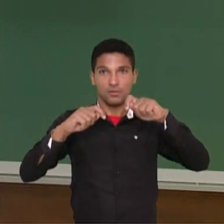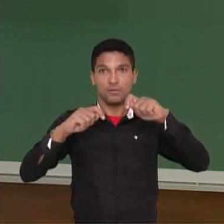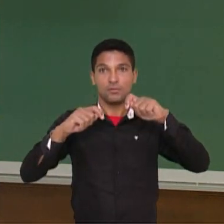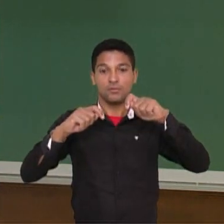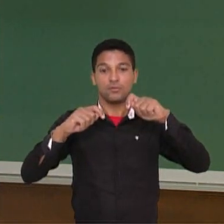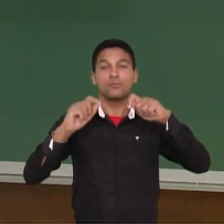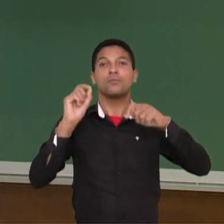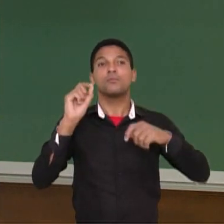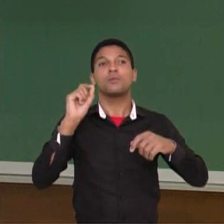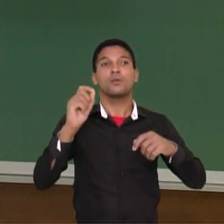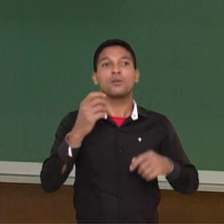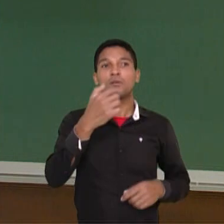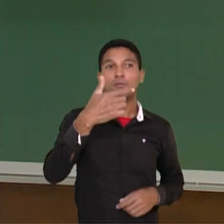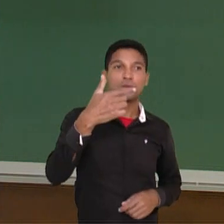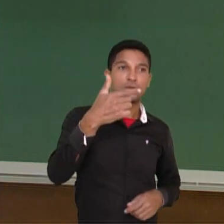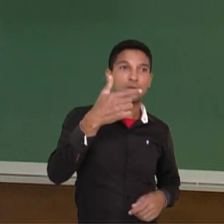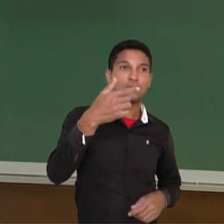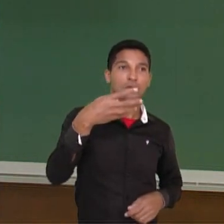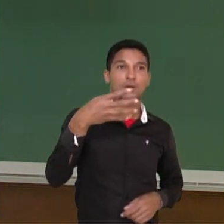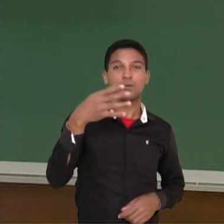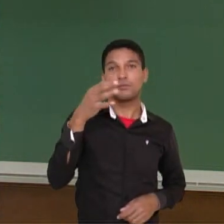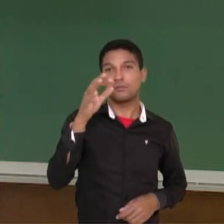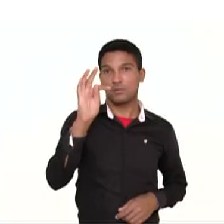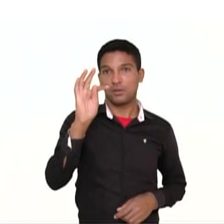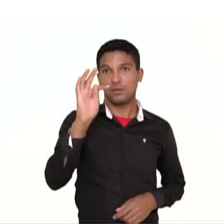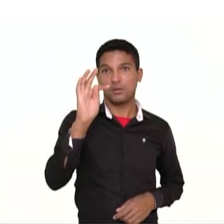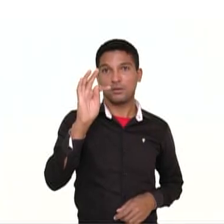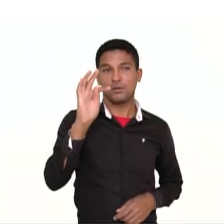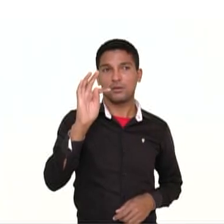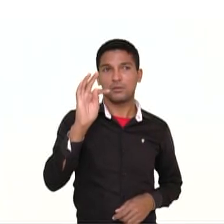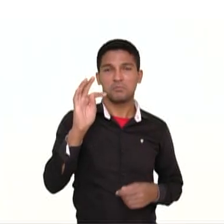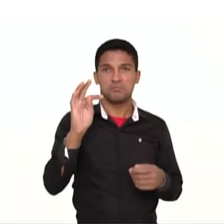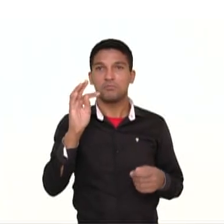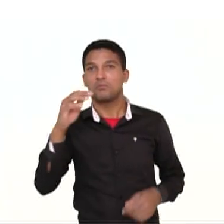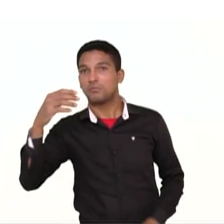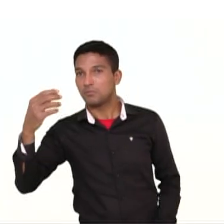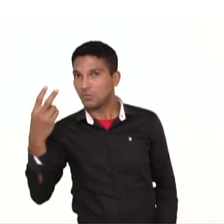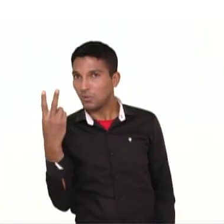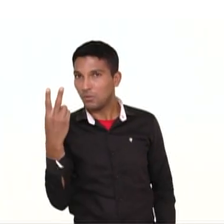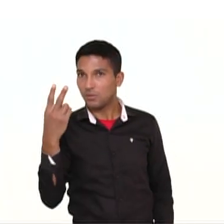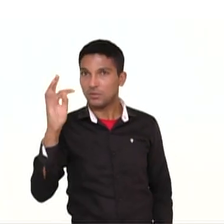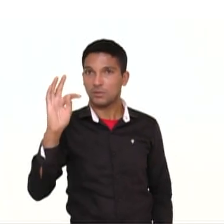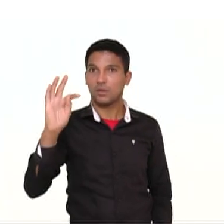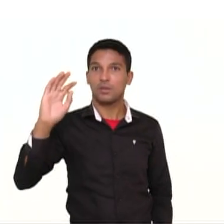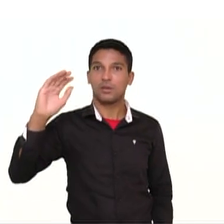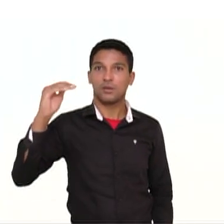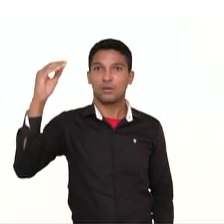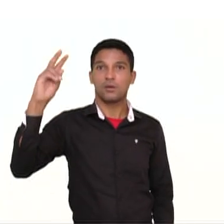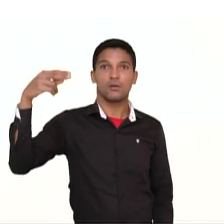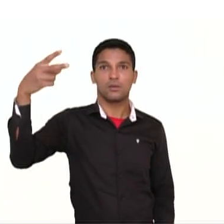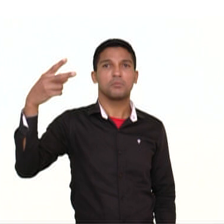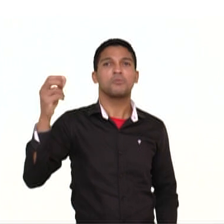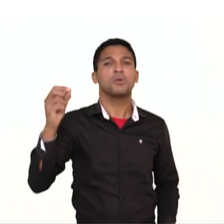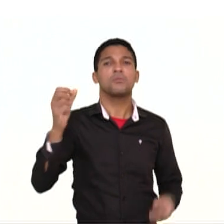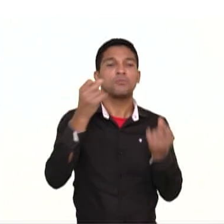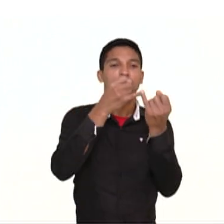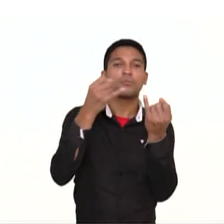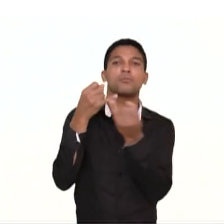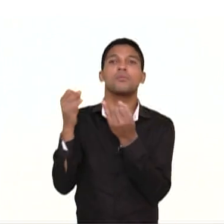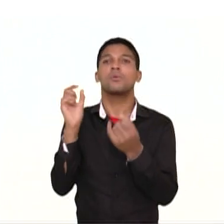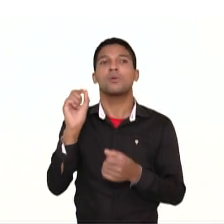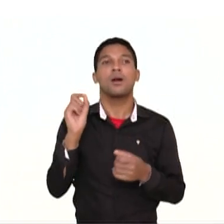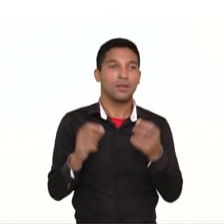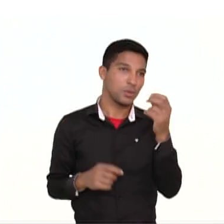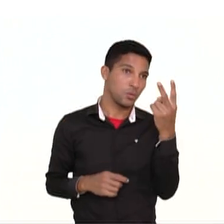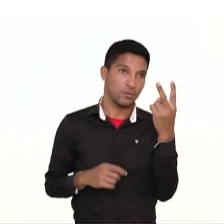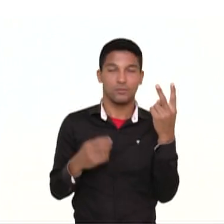aqui. 24t e 2t ao quadrado, o que eles têm em comum, né? Eles têm o 2, porque aqui dentro do 24 a gente percebe que